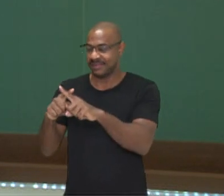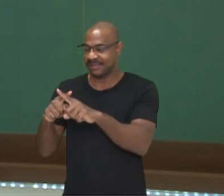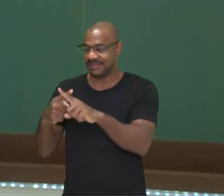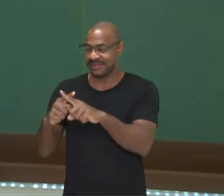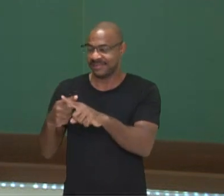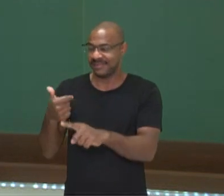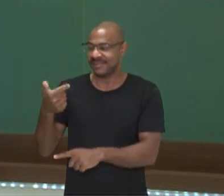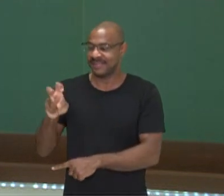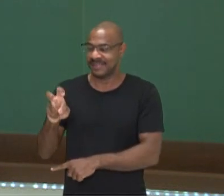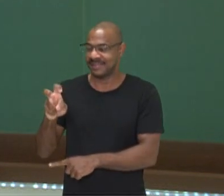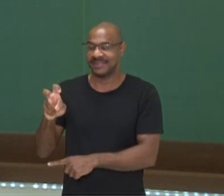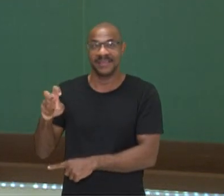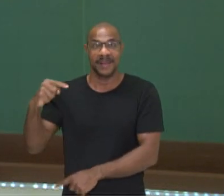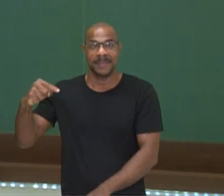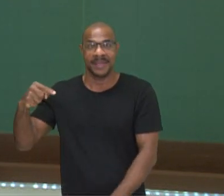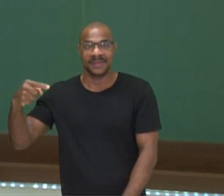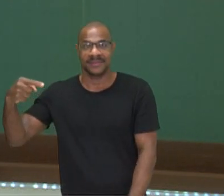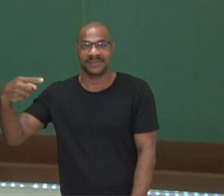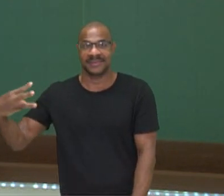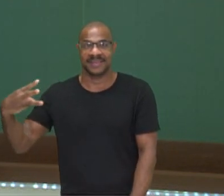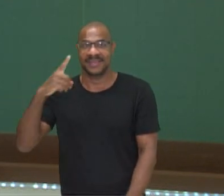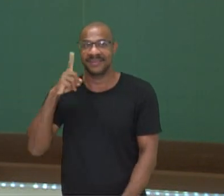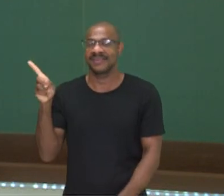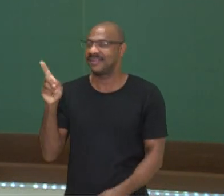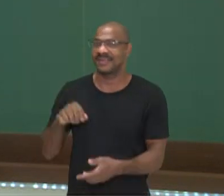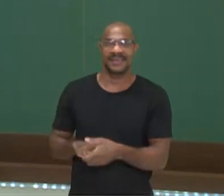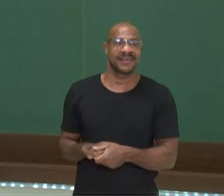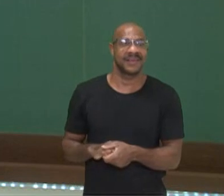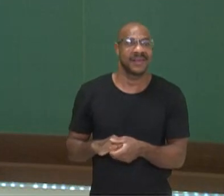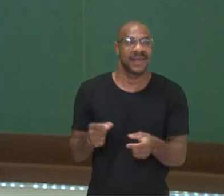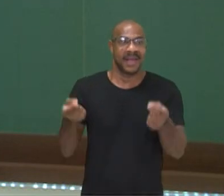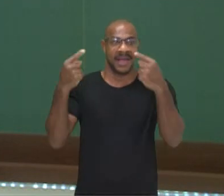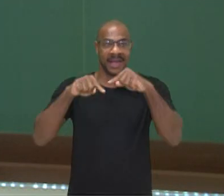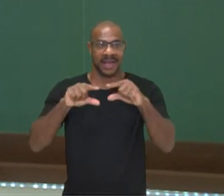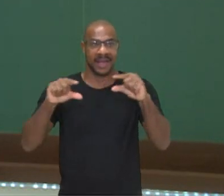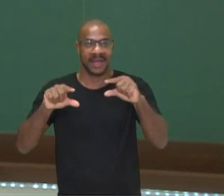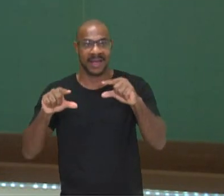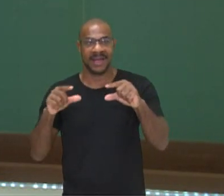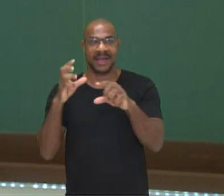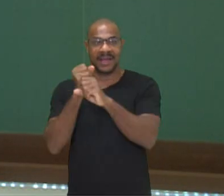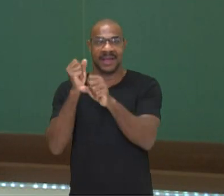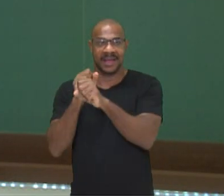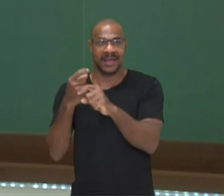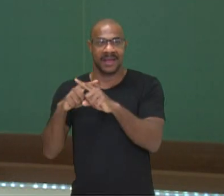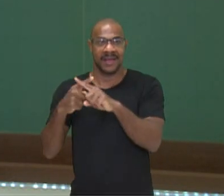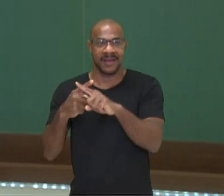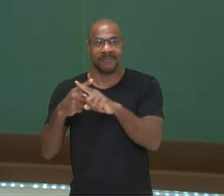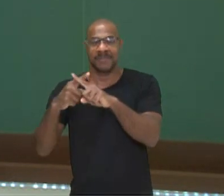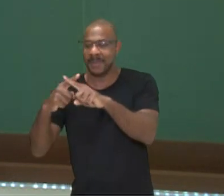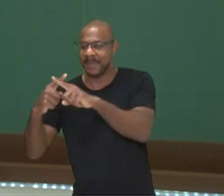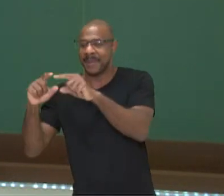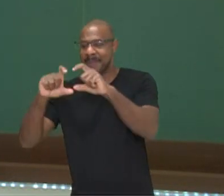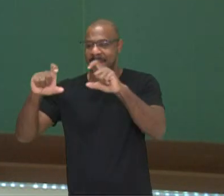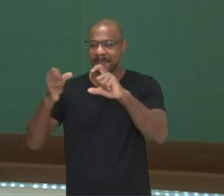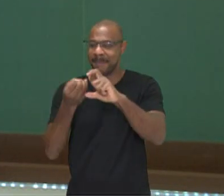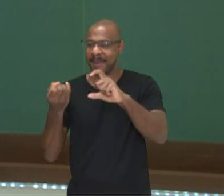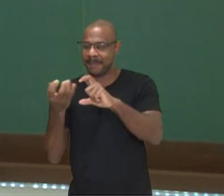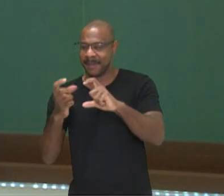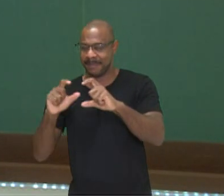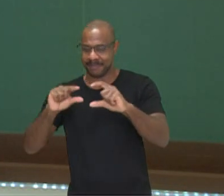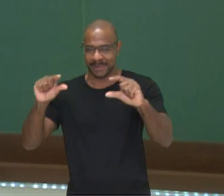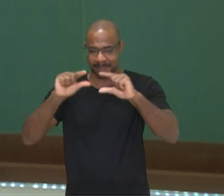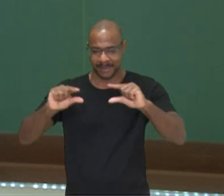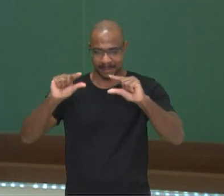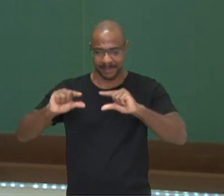6. Desse conjuntinho de operações, eu somei 2. E desse conjunto de operações aqui, do